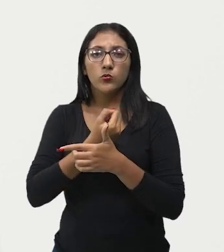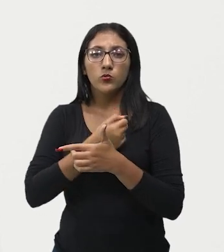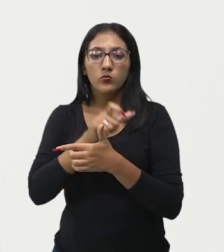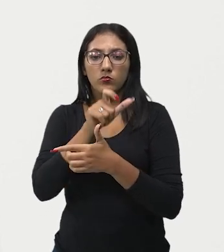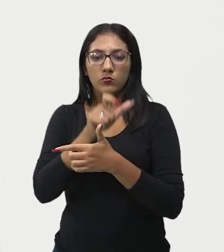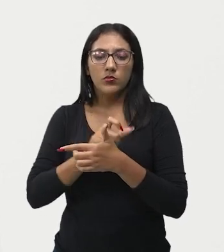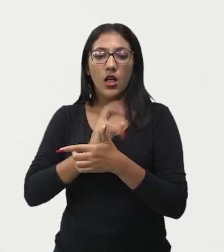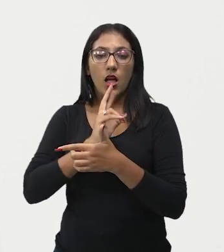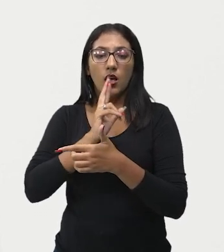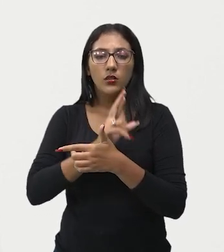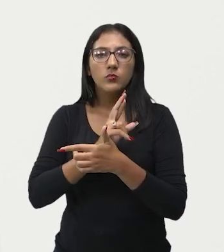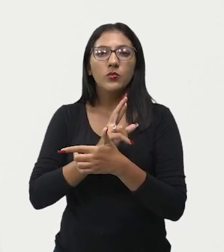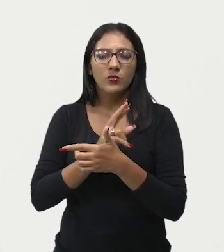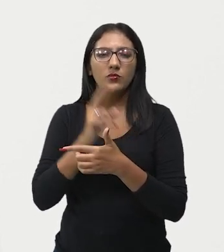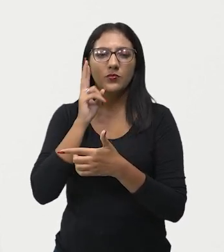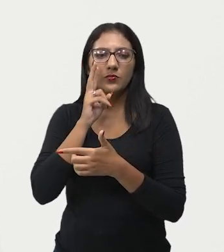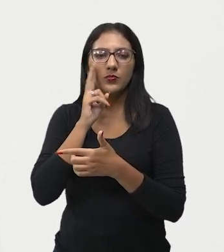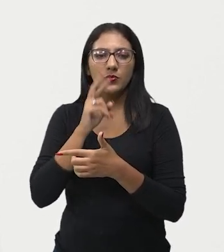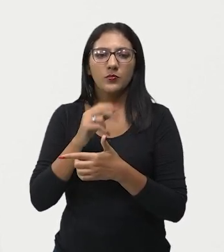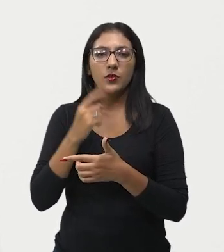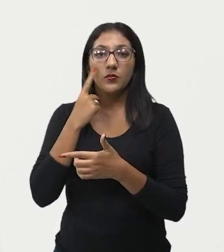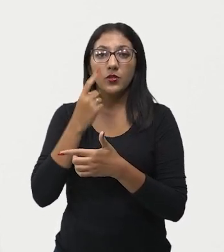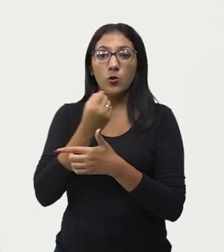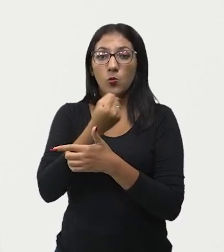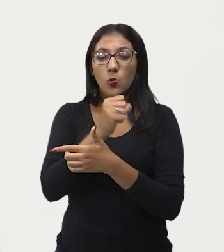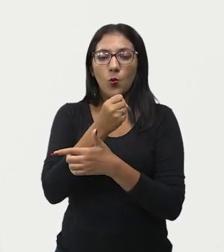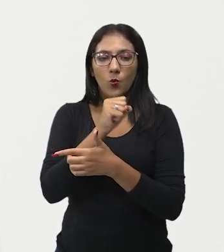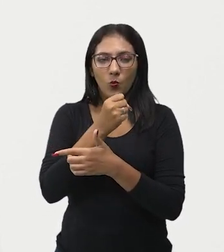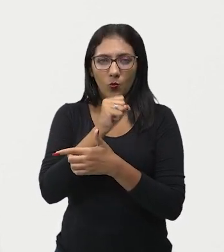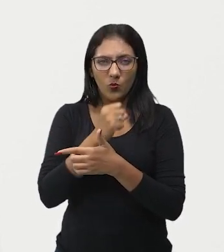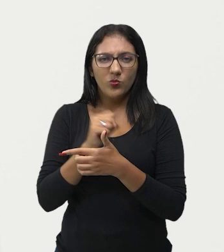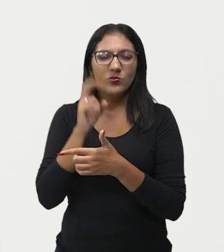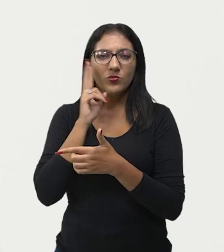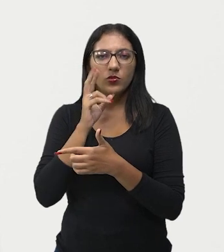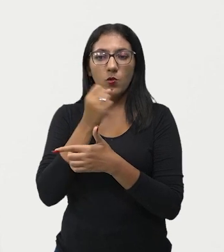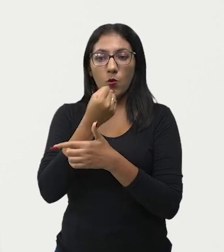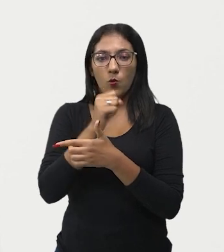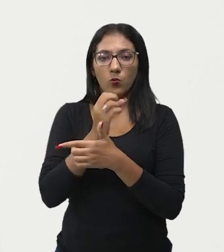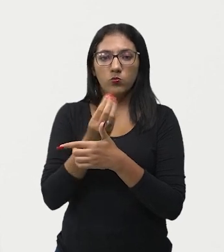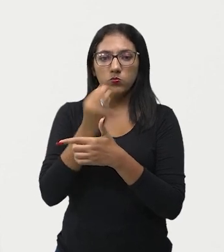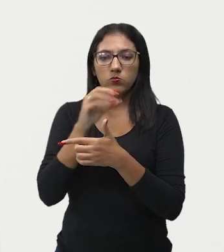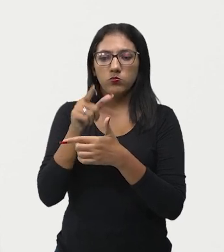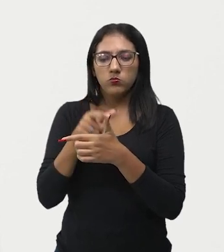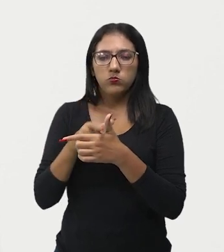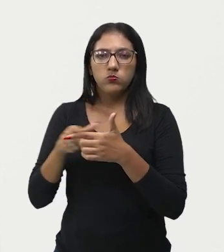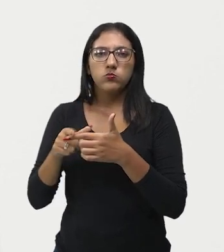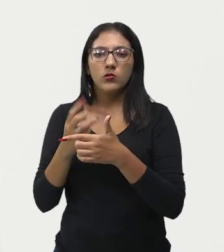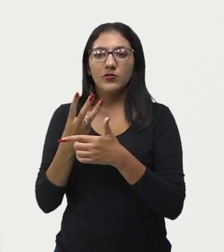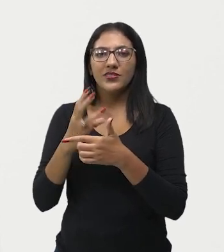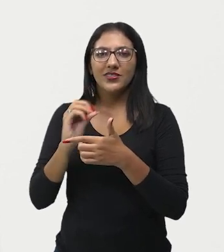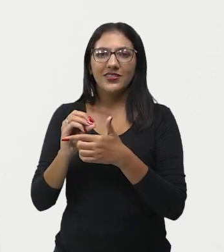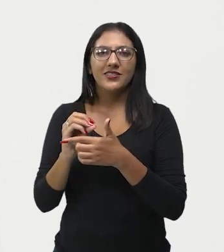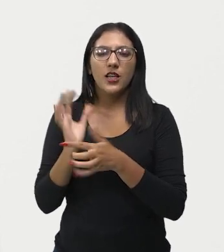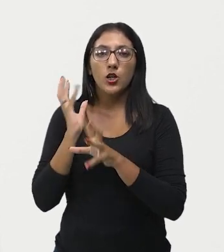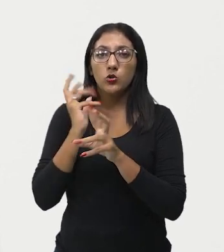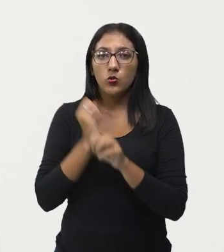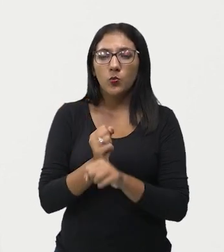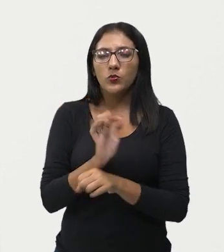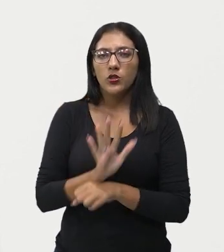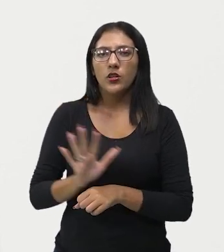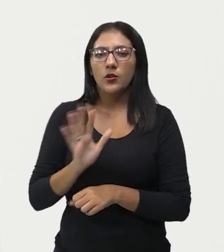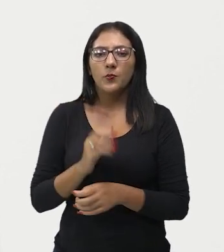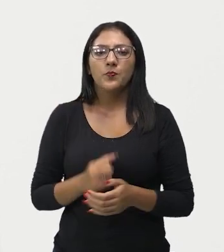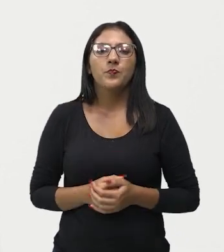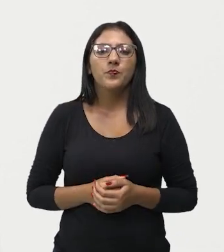absoluta. Esperto aí, meus alunos. Divisão da frequência absoluta pelo total. Tá legal? Então, o